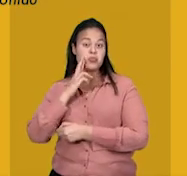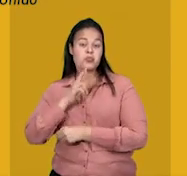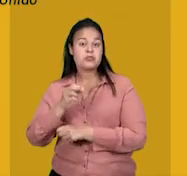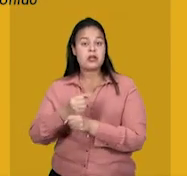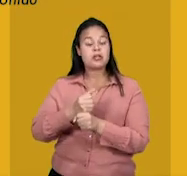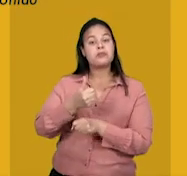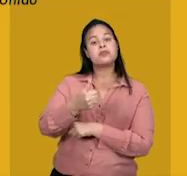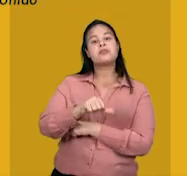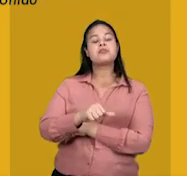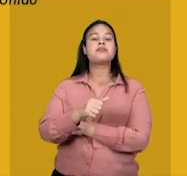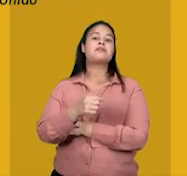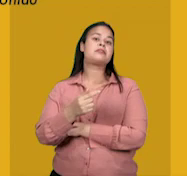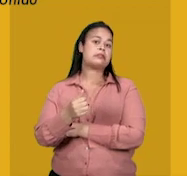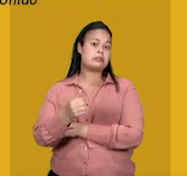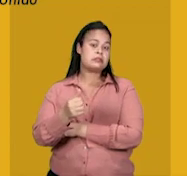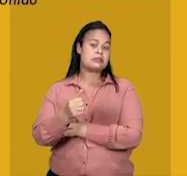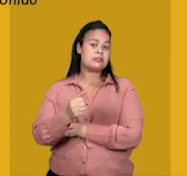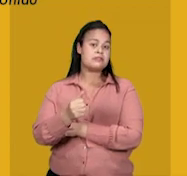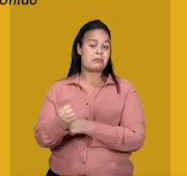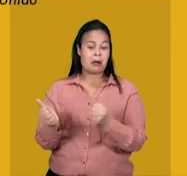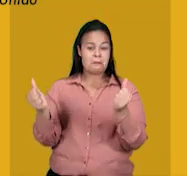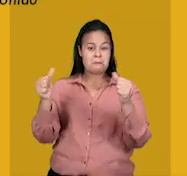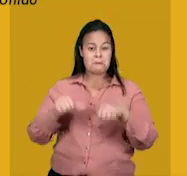1917, crise nuclear,